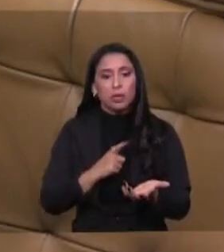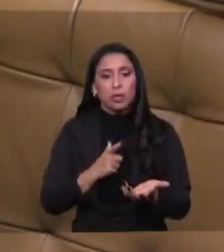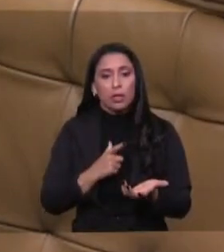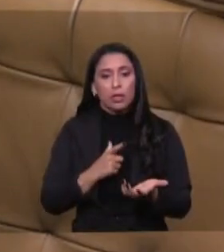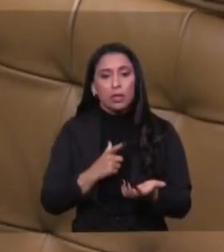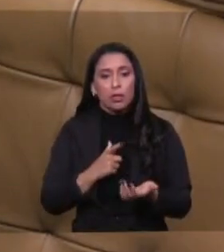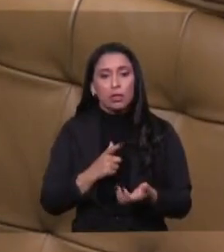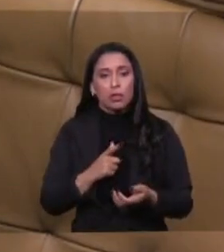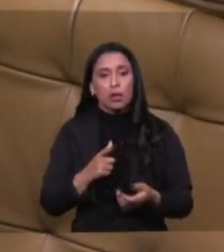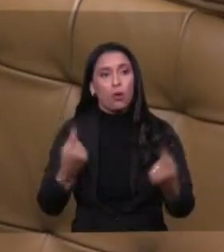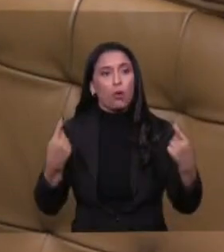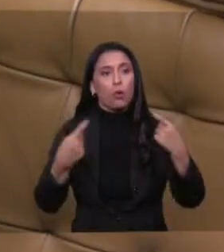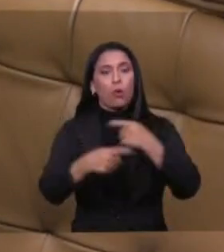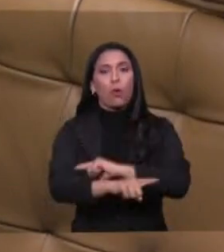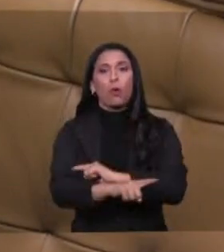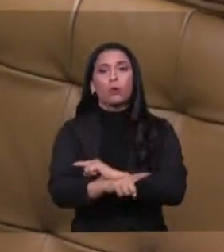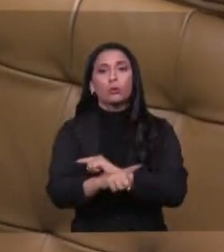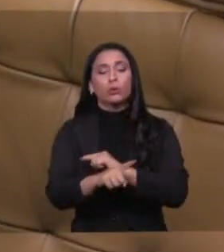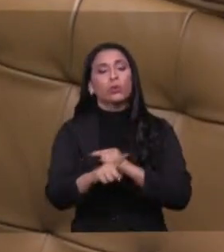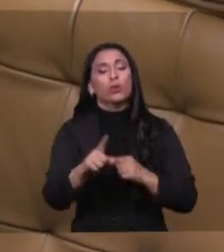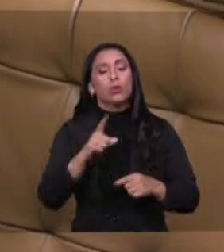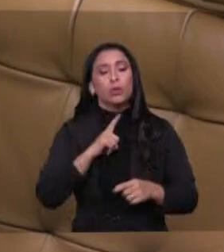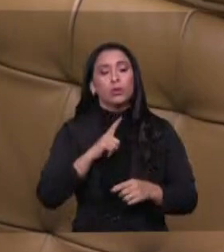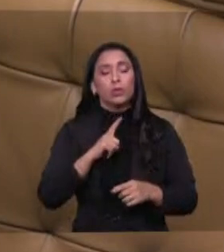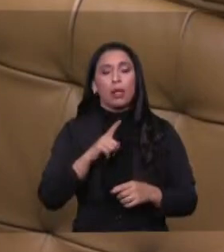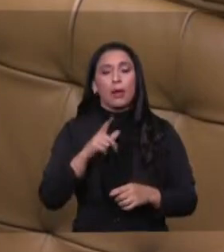Para que não pareça uma contrafação.